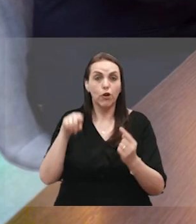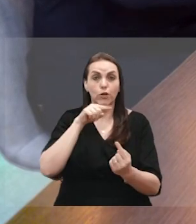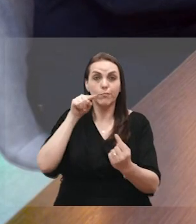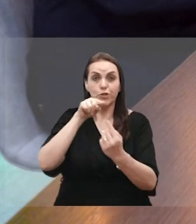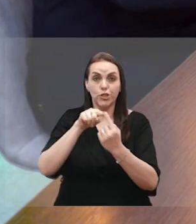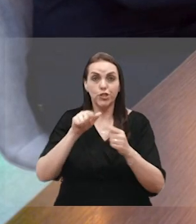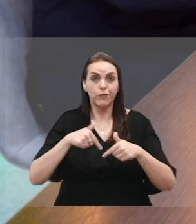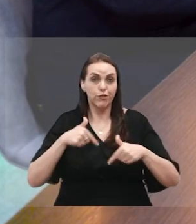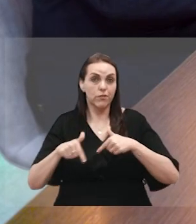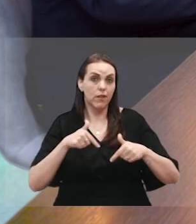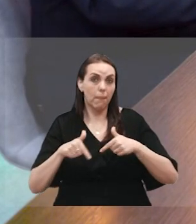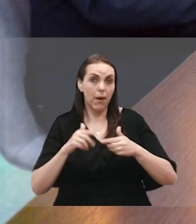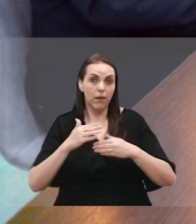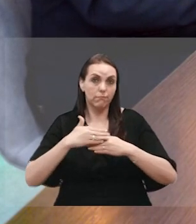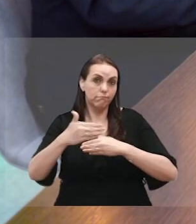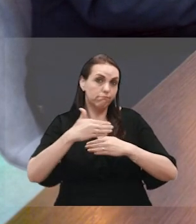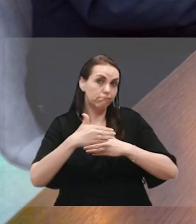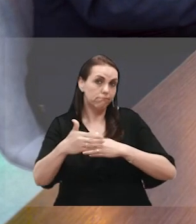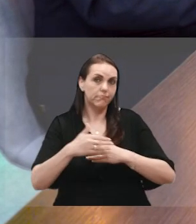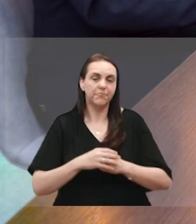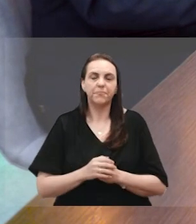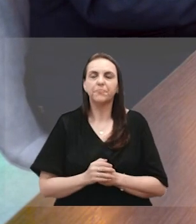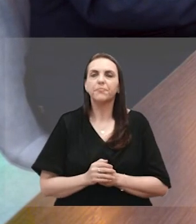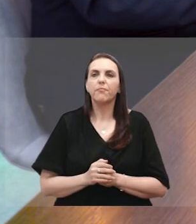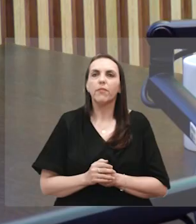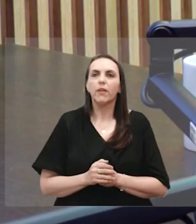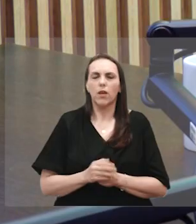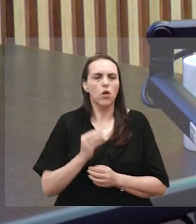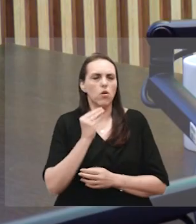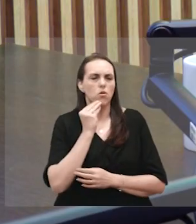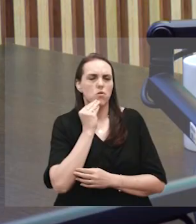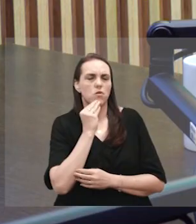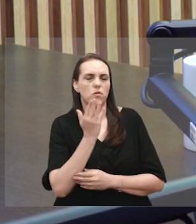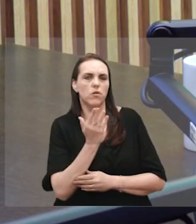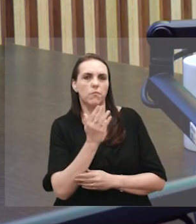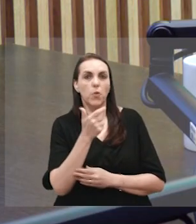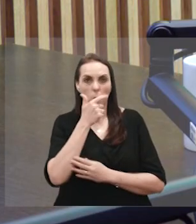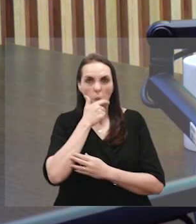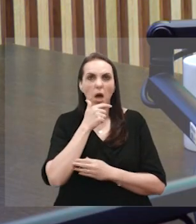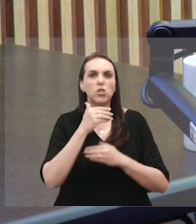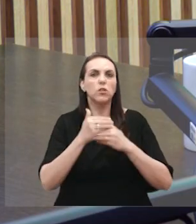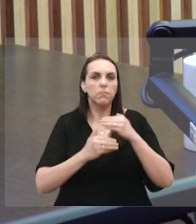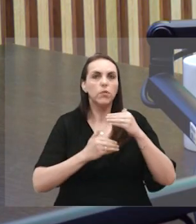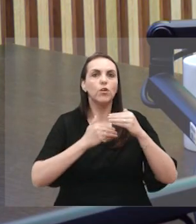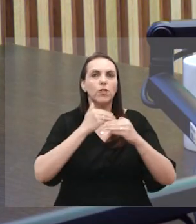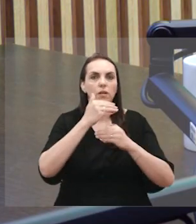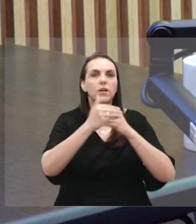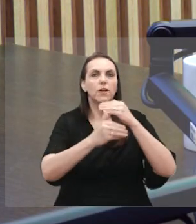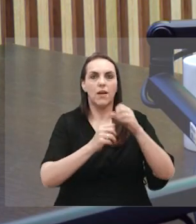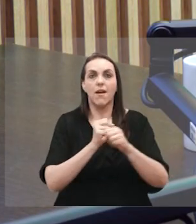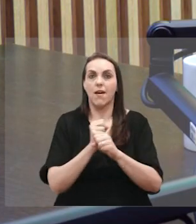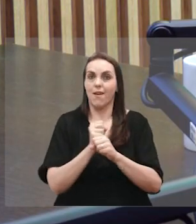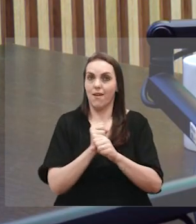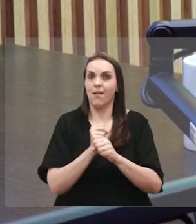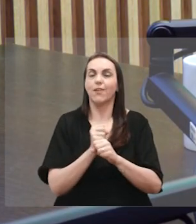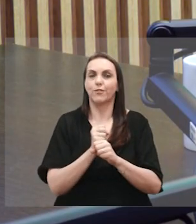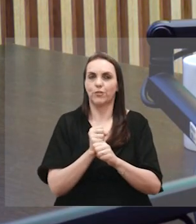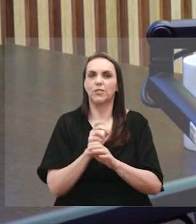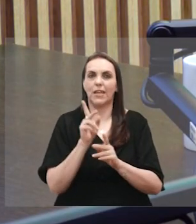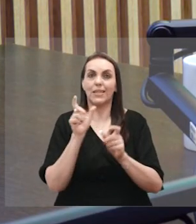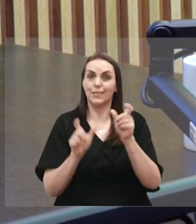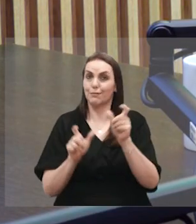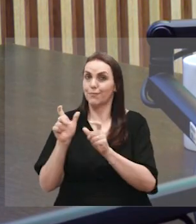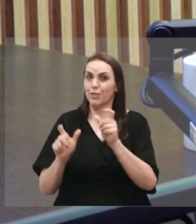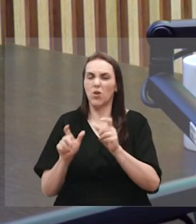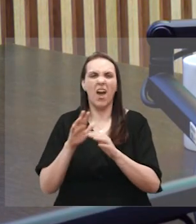propósito de atuação já nessa sequência de legislatura. Claro. Eu acho que a gente vem progredindo com os anos, tá? O pessoal, às vezes,